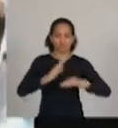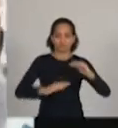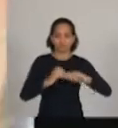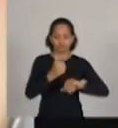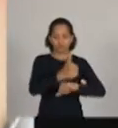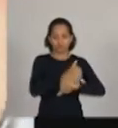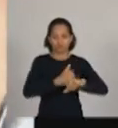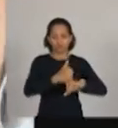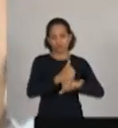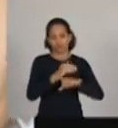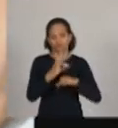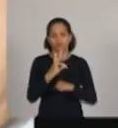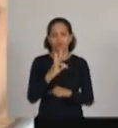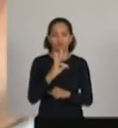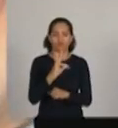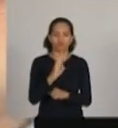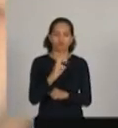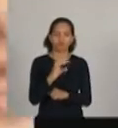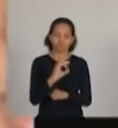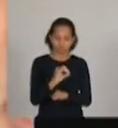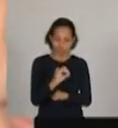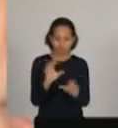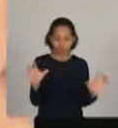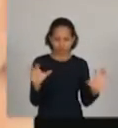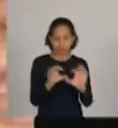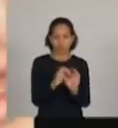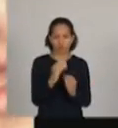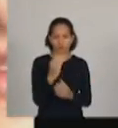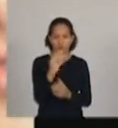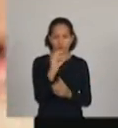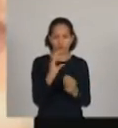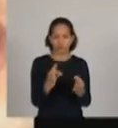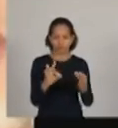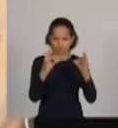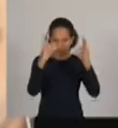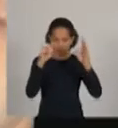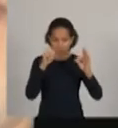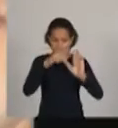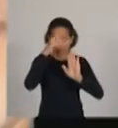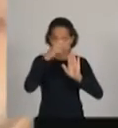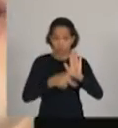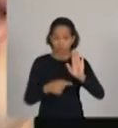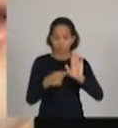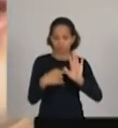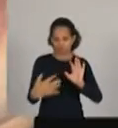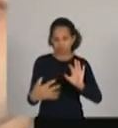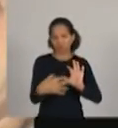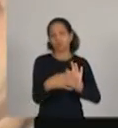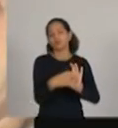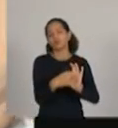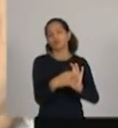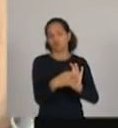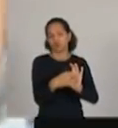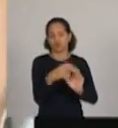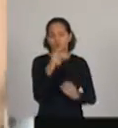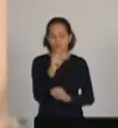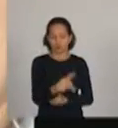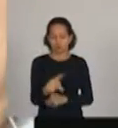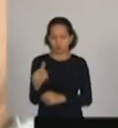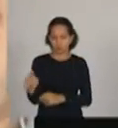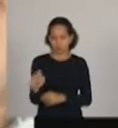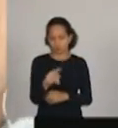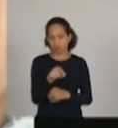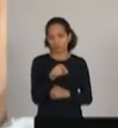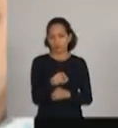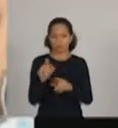técnico ligado à Secretaria de Ciência e Tecnologia. Esse projeto visa atender esses professores da